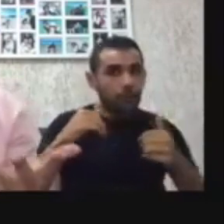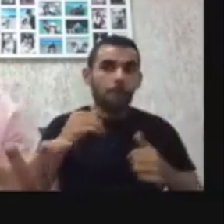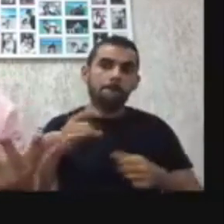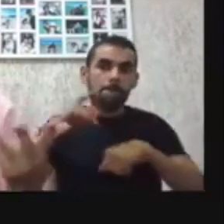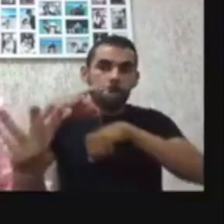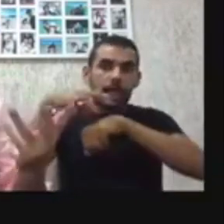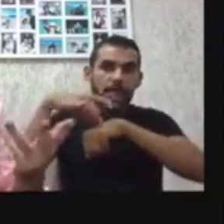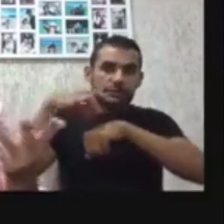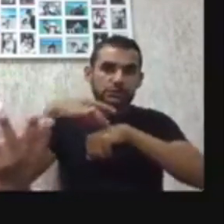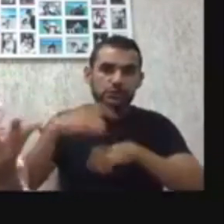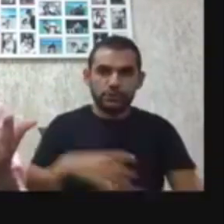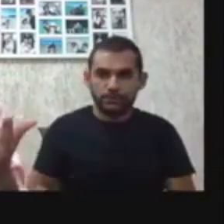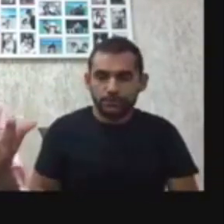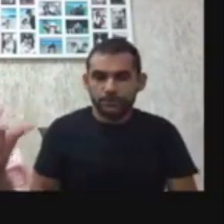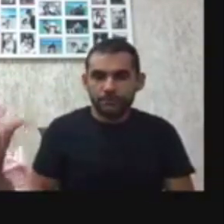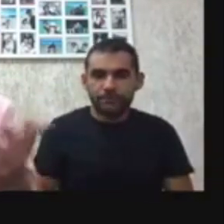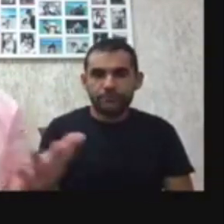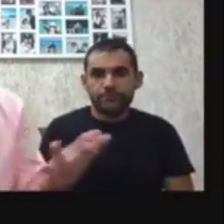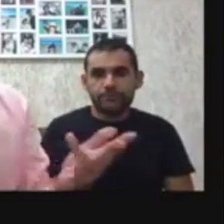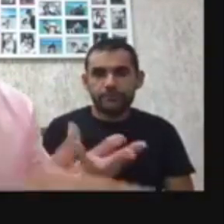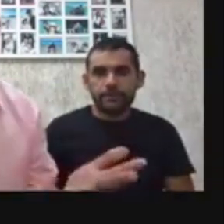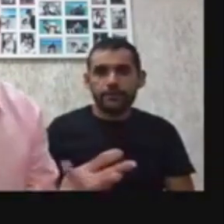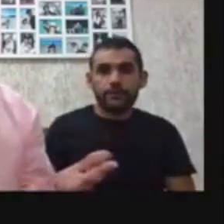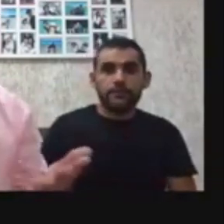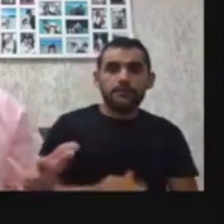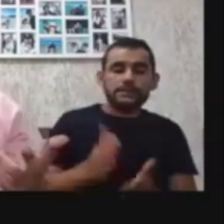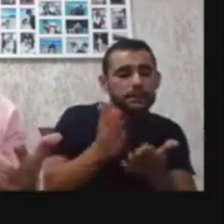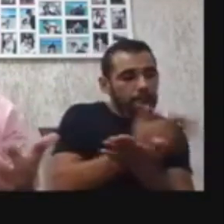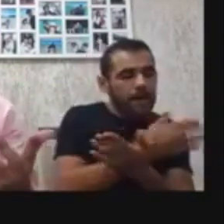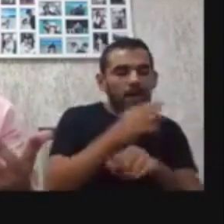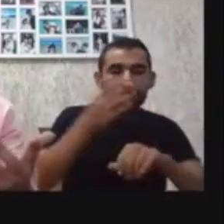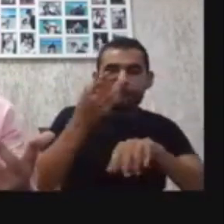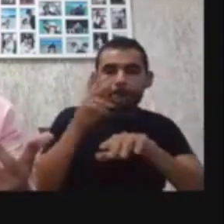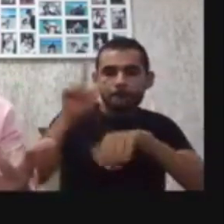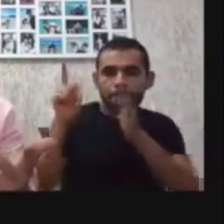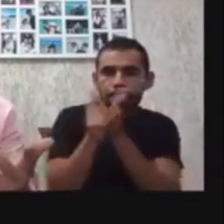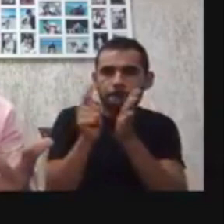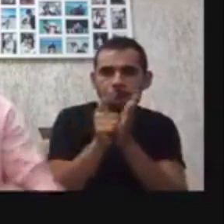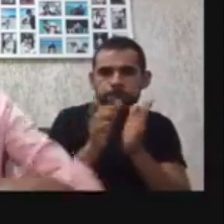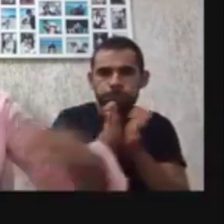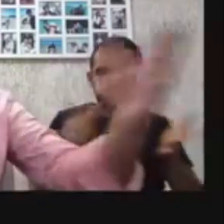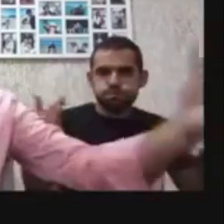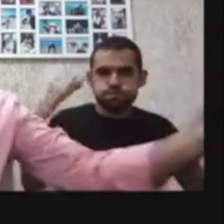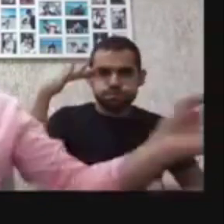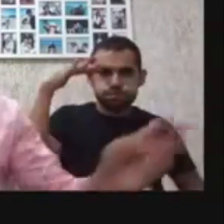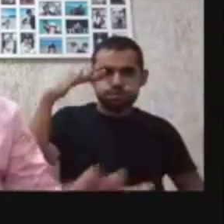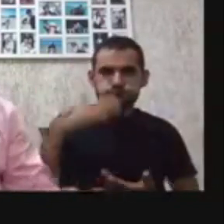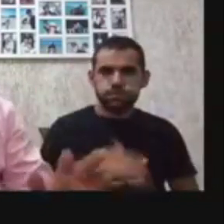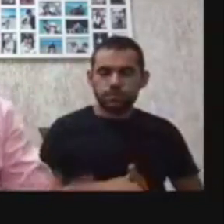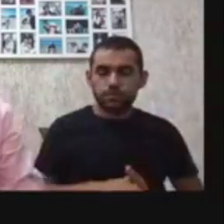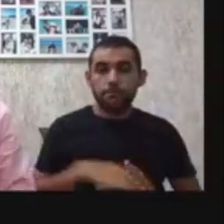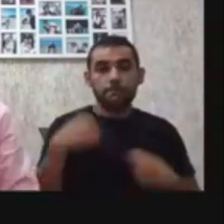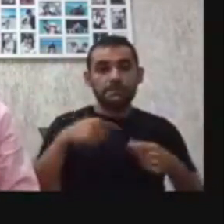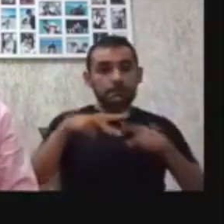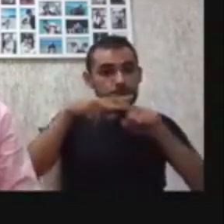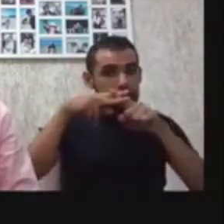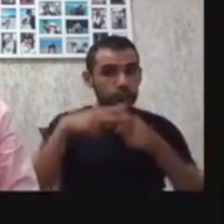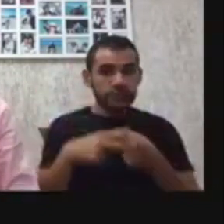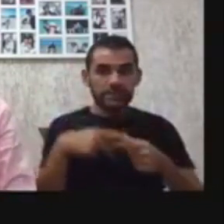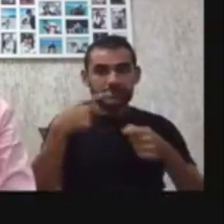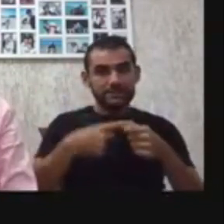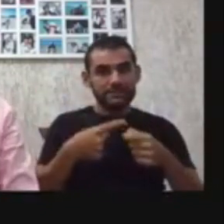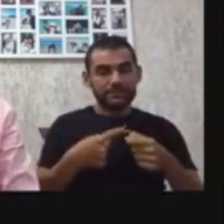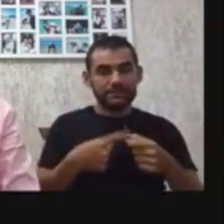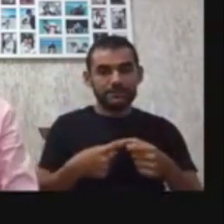coleta seletiva, vai passar o moço da coleta seletiva. Ô pai, separa o papelão. Você entendeu? Quanta coisa tem que ser revista nessa cidade